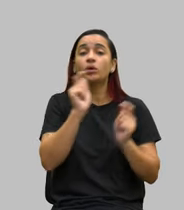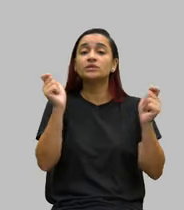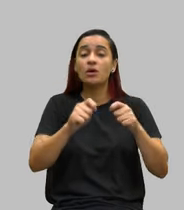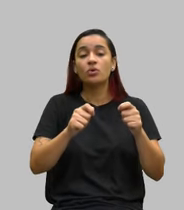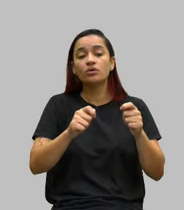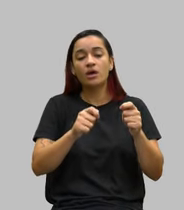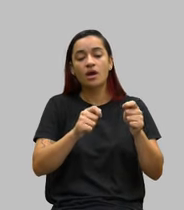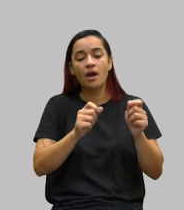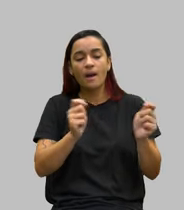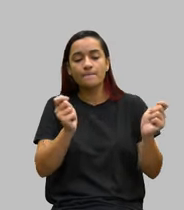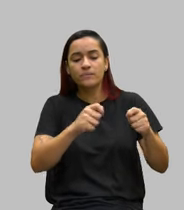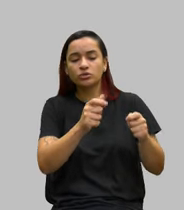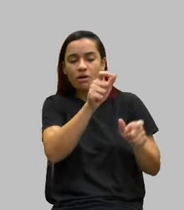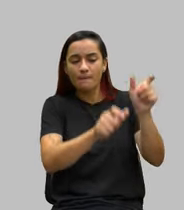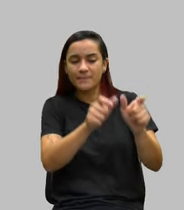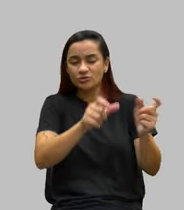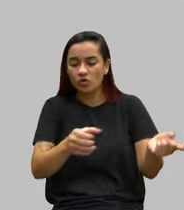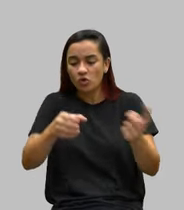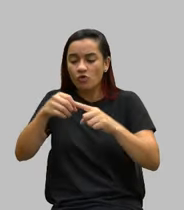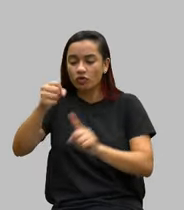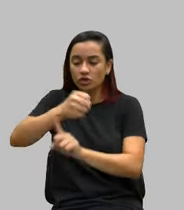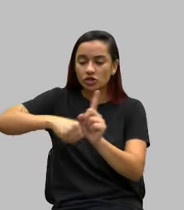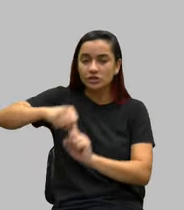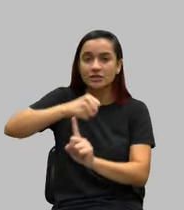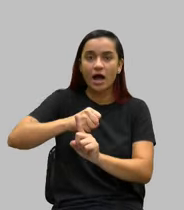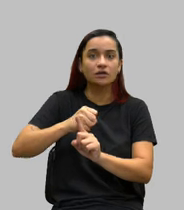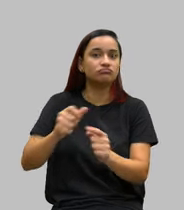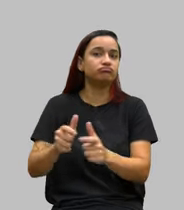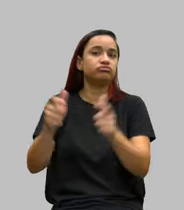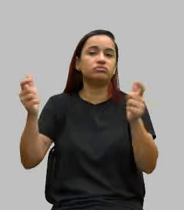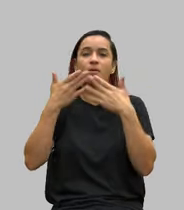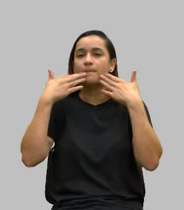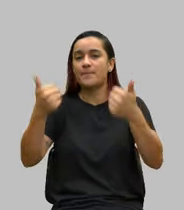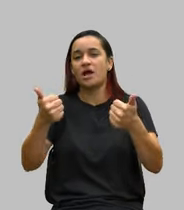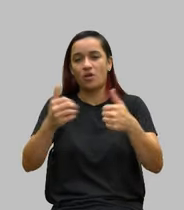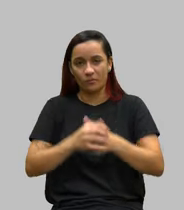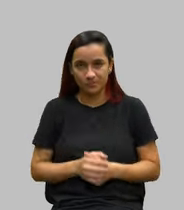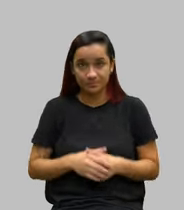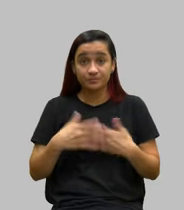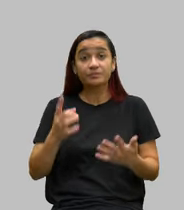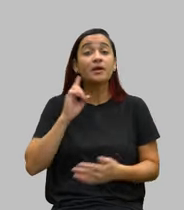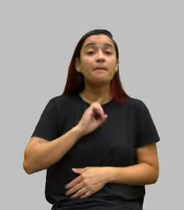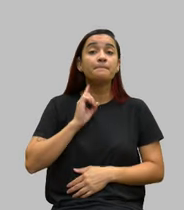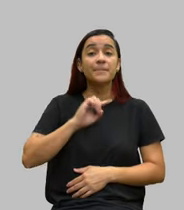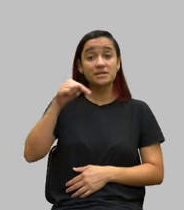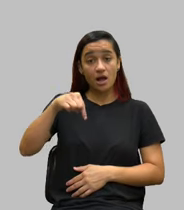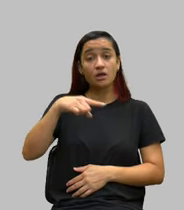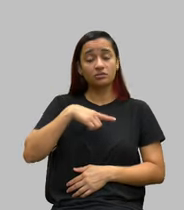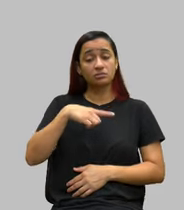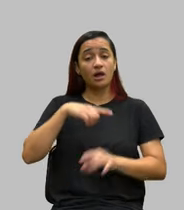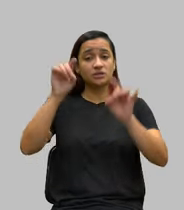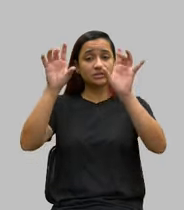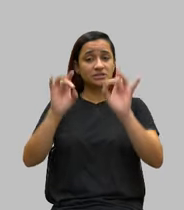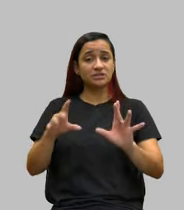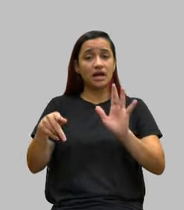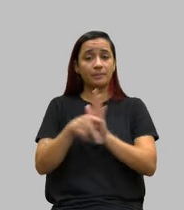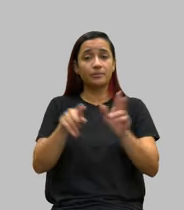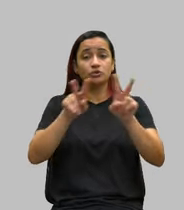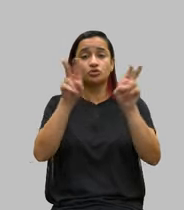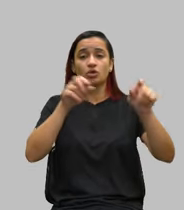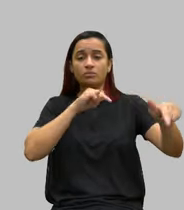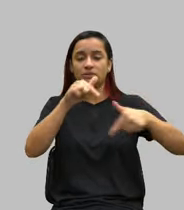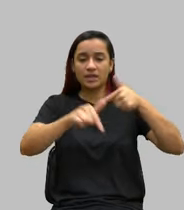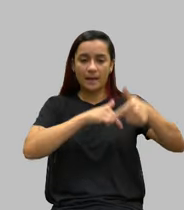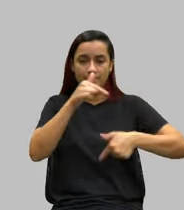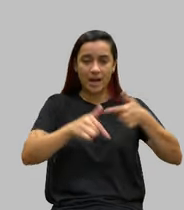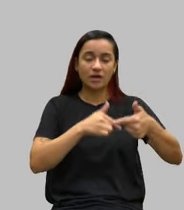ela cresce muito e a gente tem Minas tem se destacada no no cenário nacional com relação ao trabalho a empregabilidade